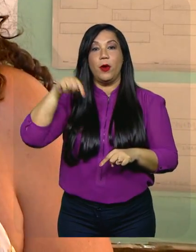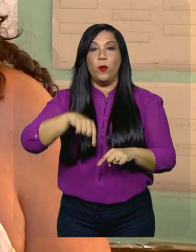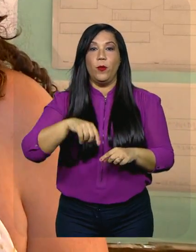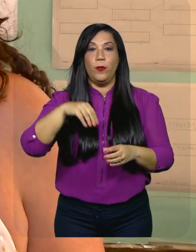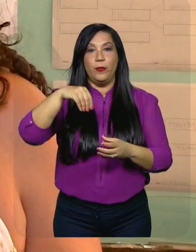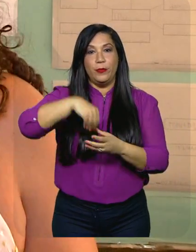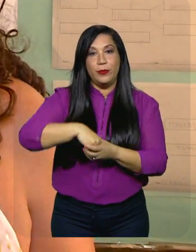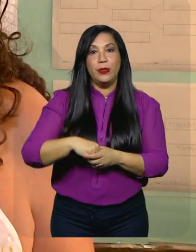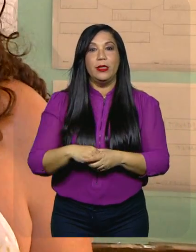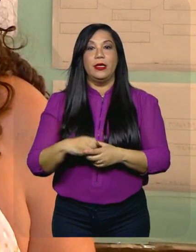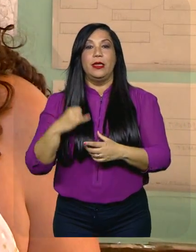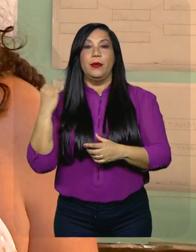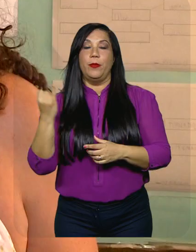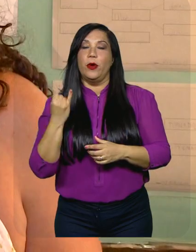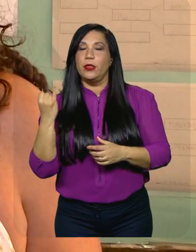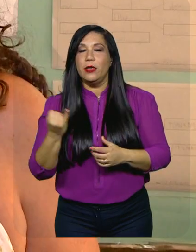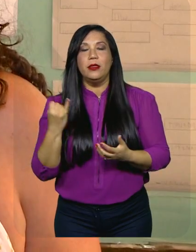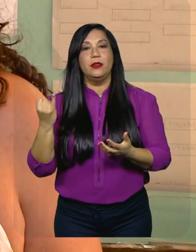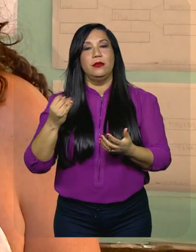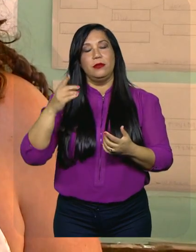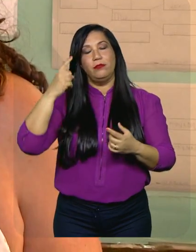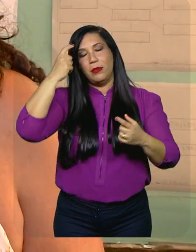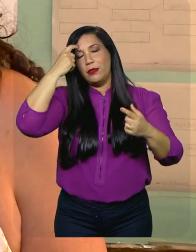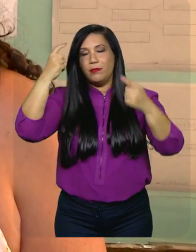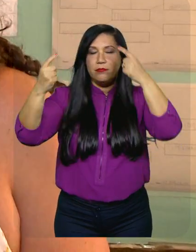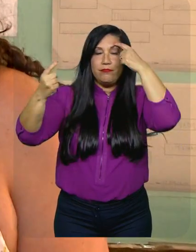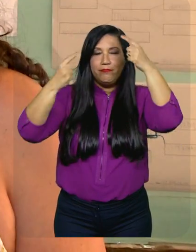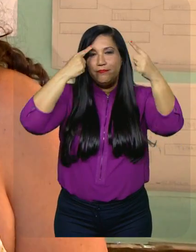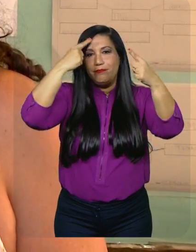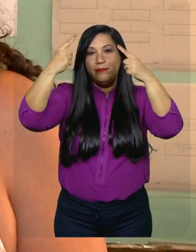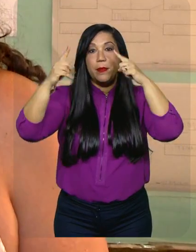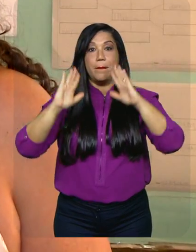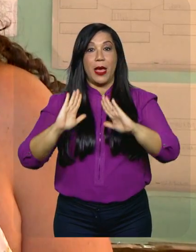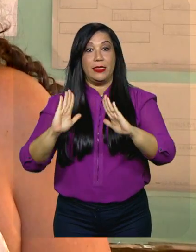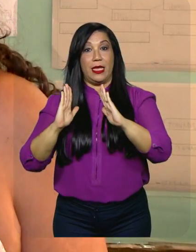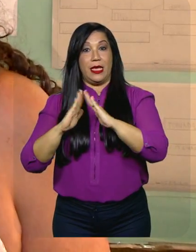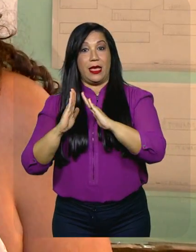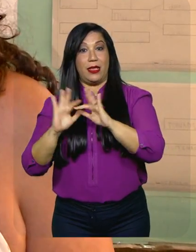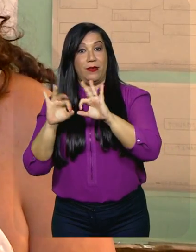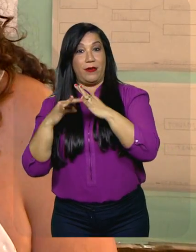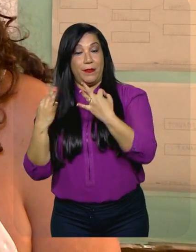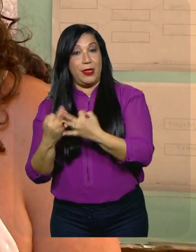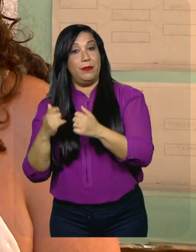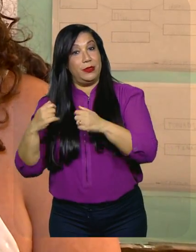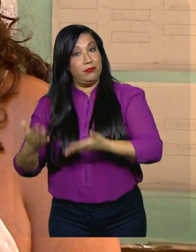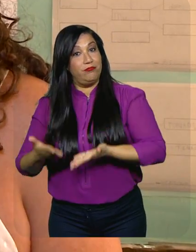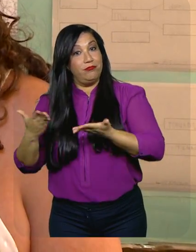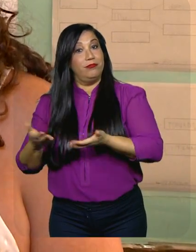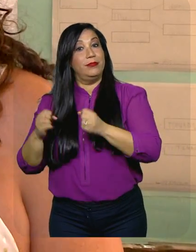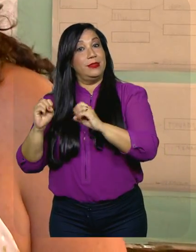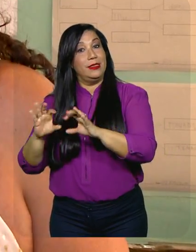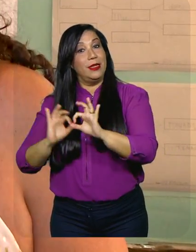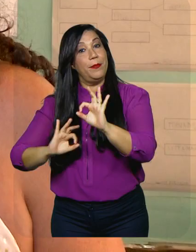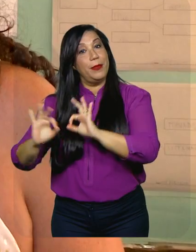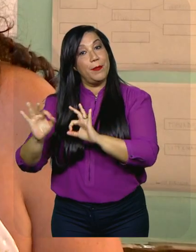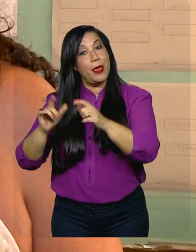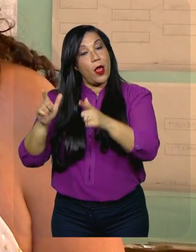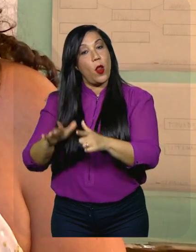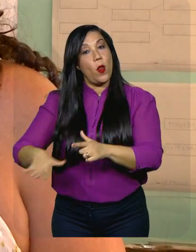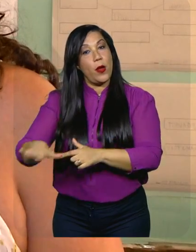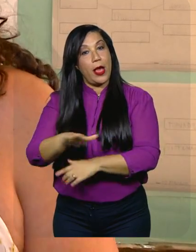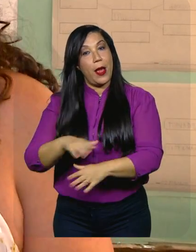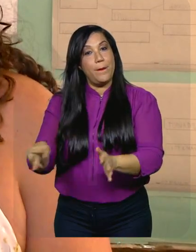essa vazão, né, desse pensamento, mas em casa a gente precisa também ensinar a preparar esse